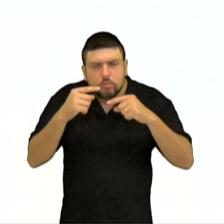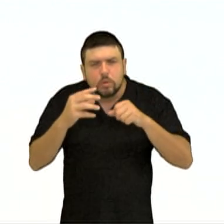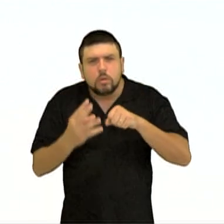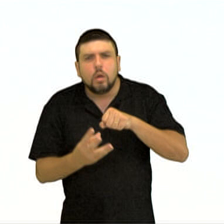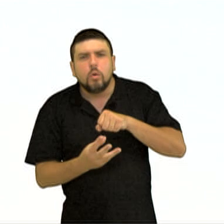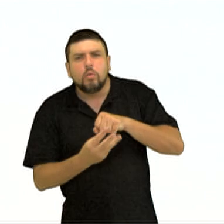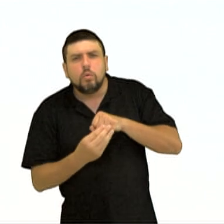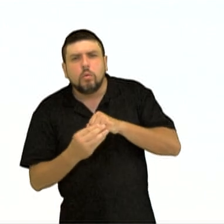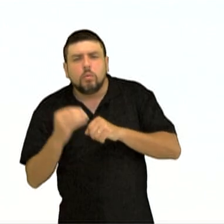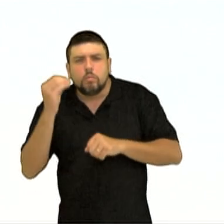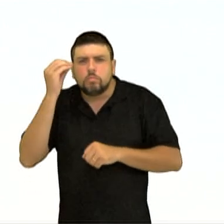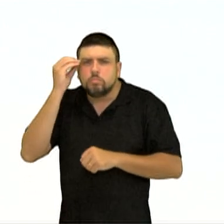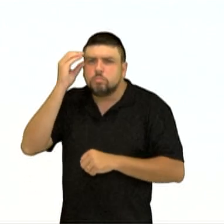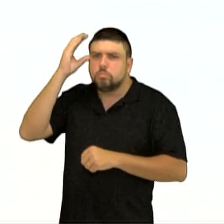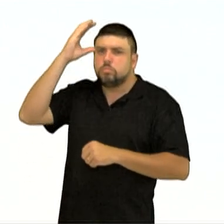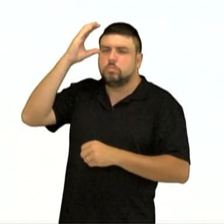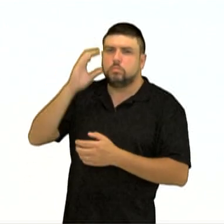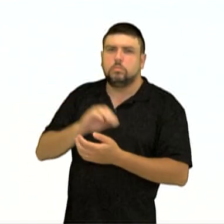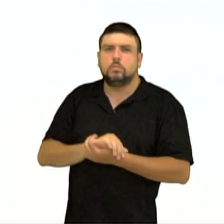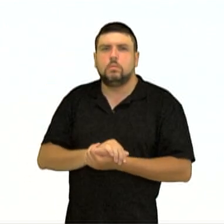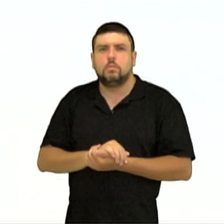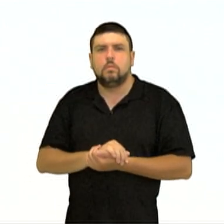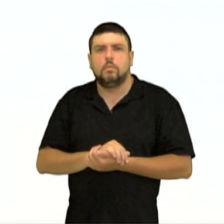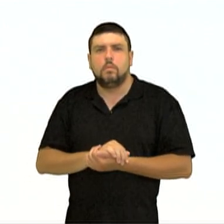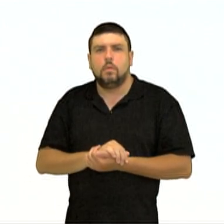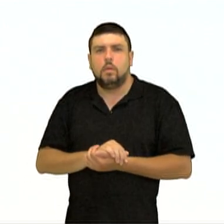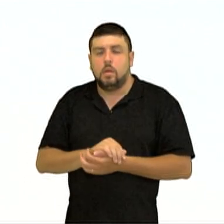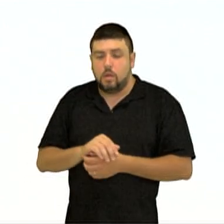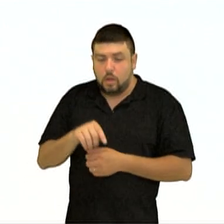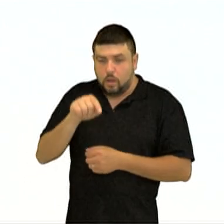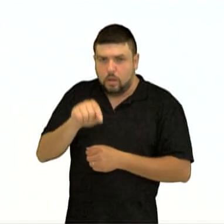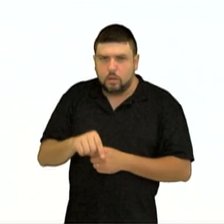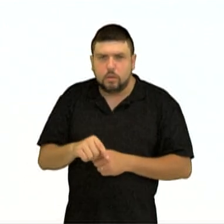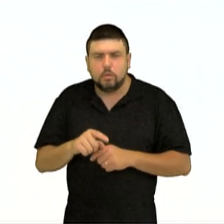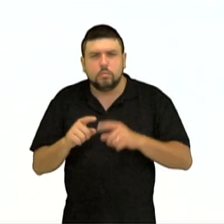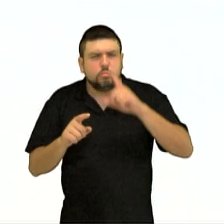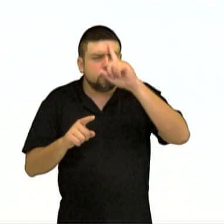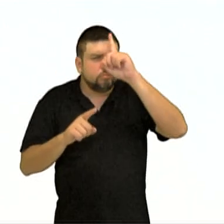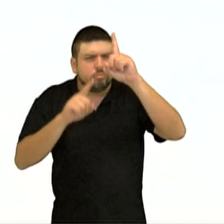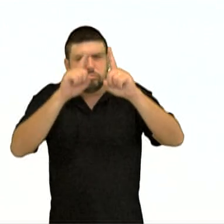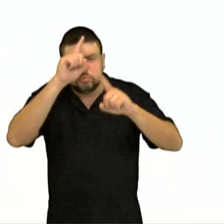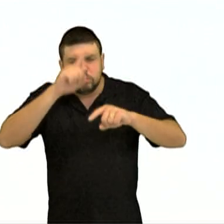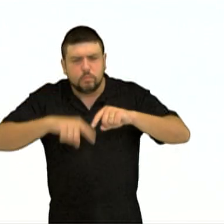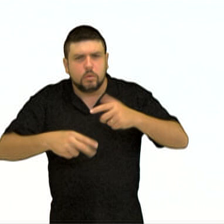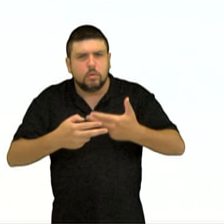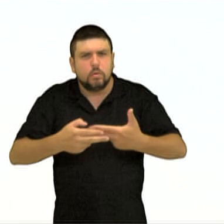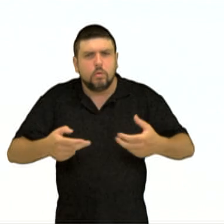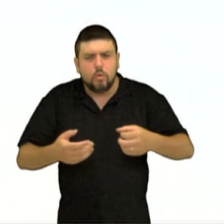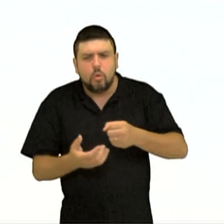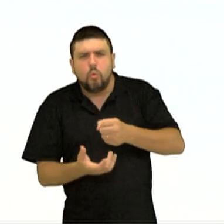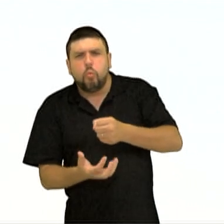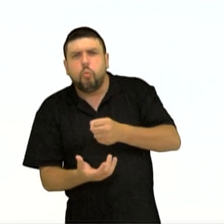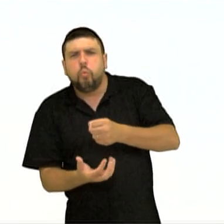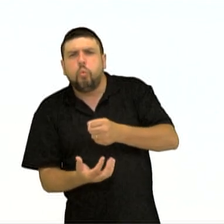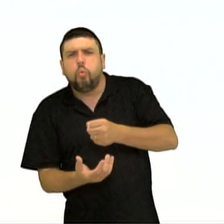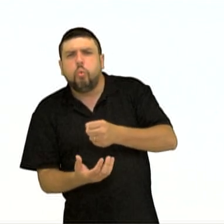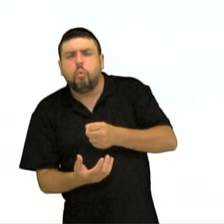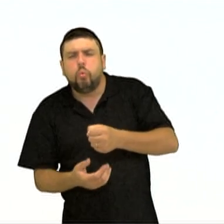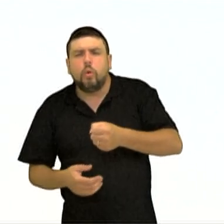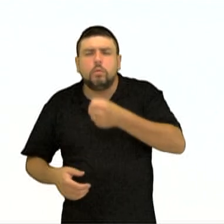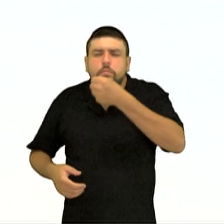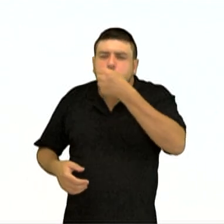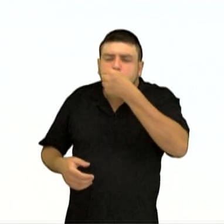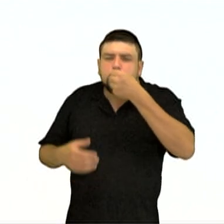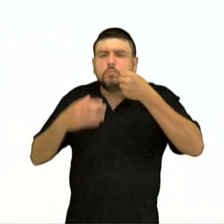Eles desenvolveram vários materiais que tinham aromas agradáveis ao queimar. Eles